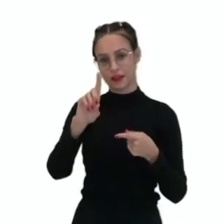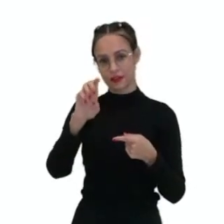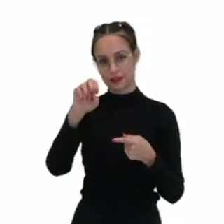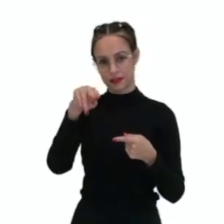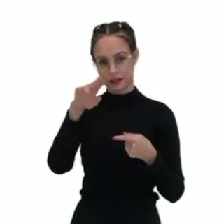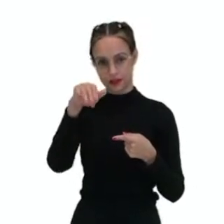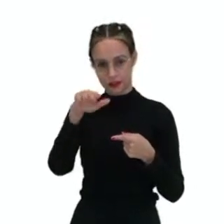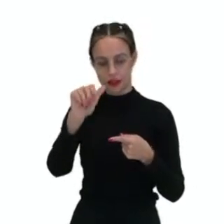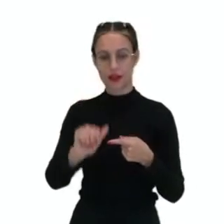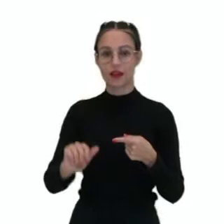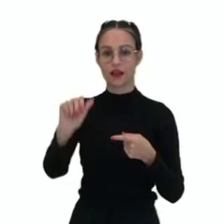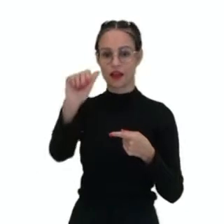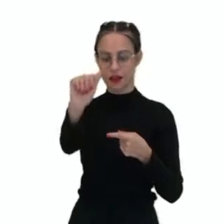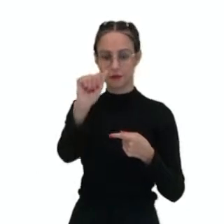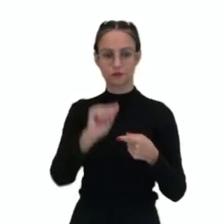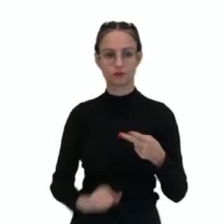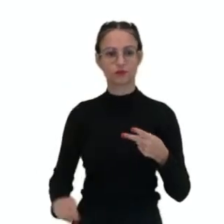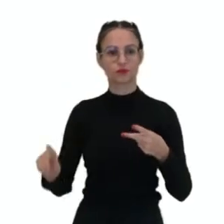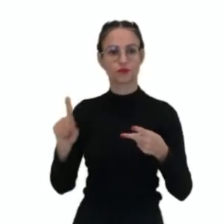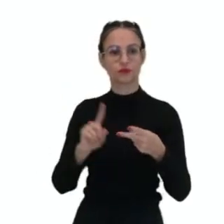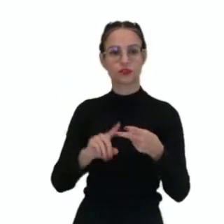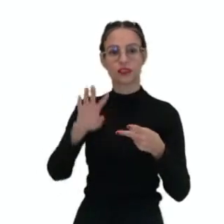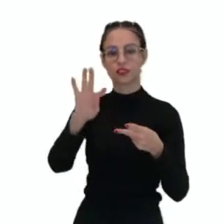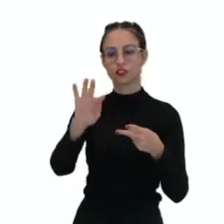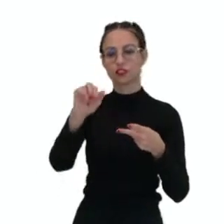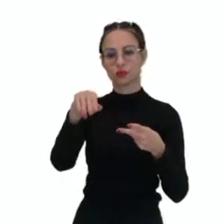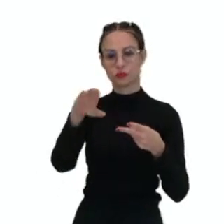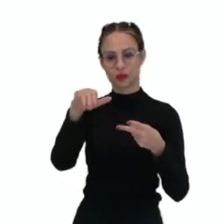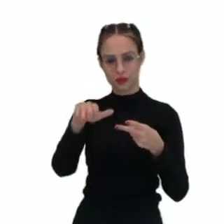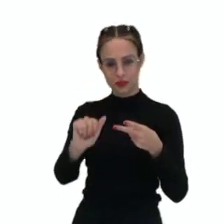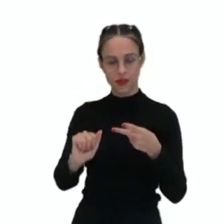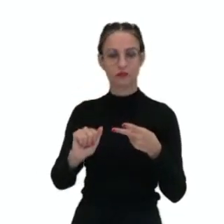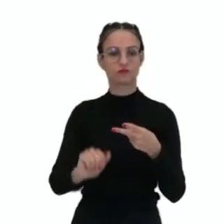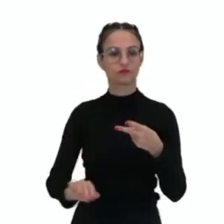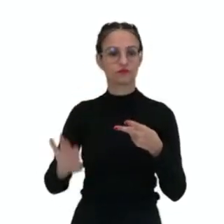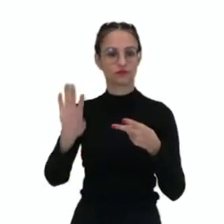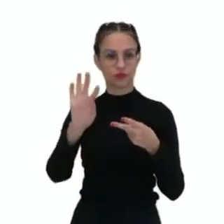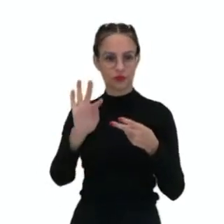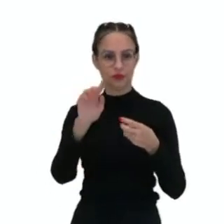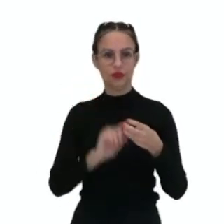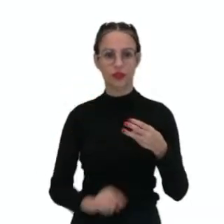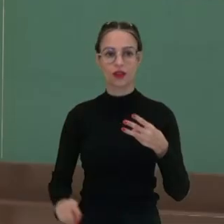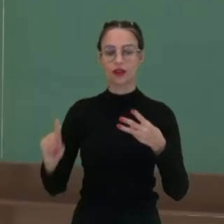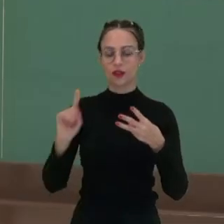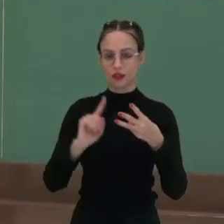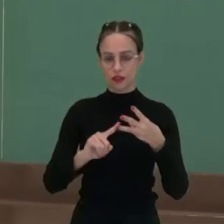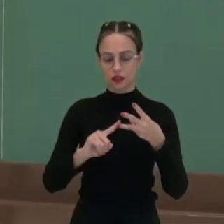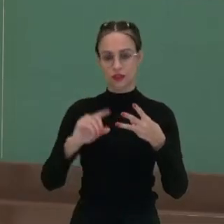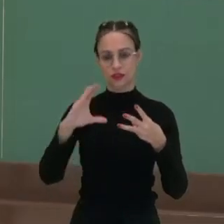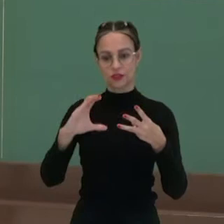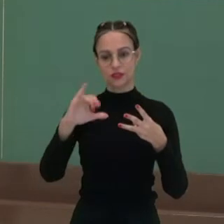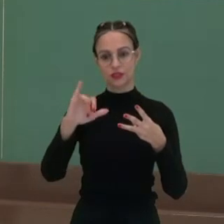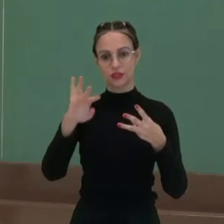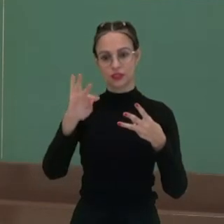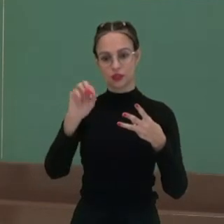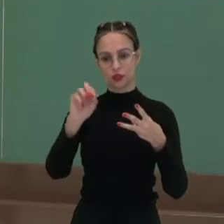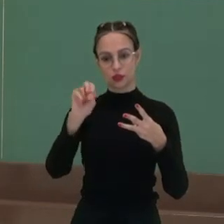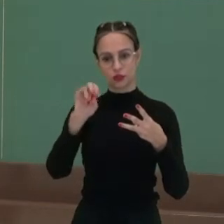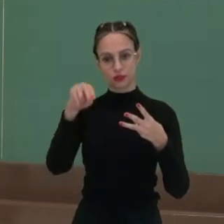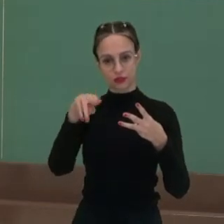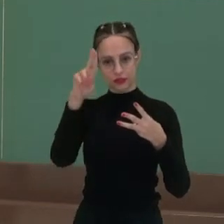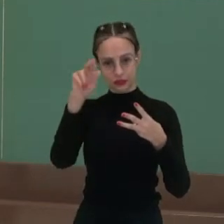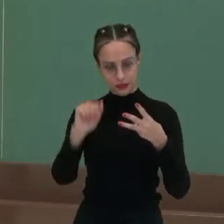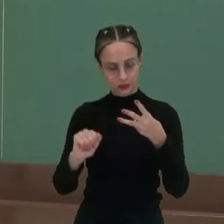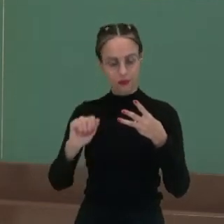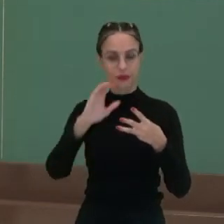adenina, representado pela letra A timina, que é representado pela letra T, a citosina, que é